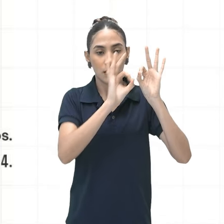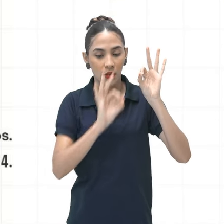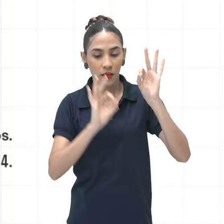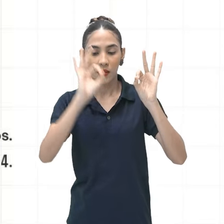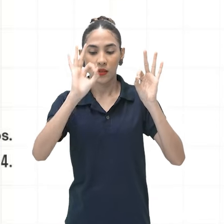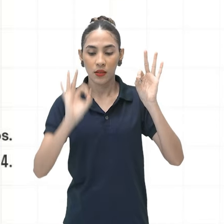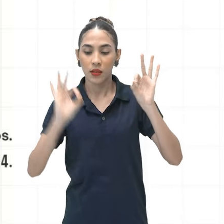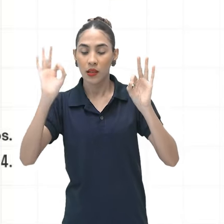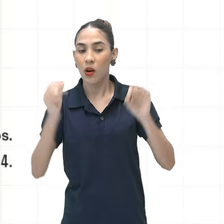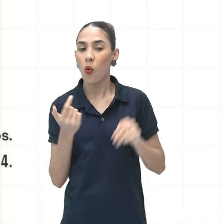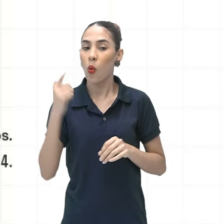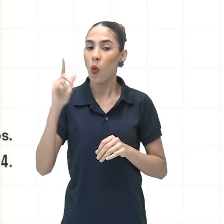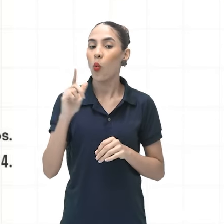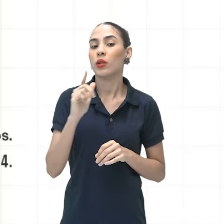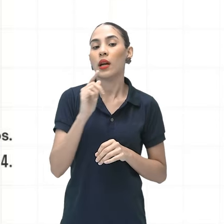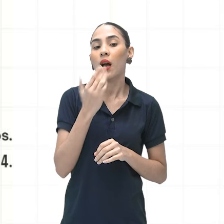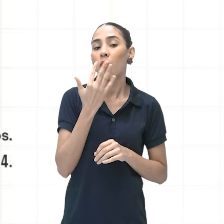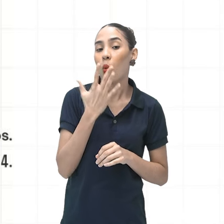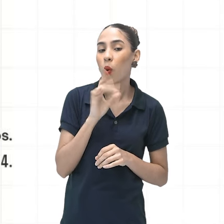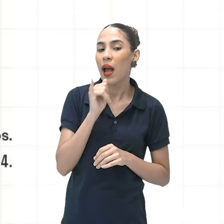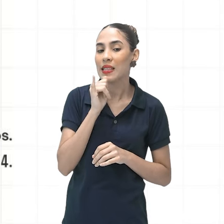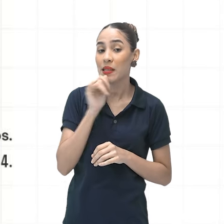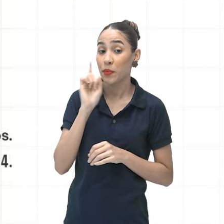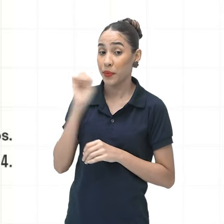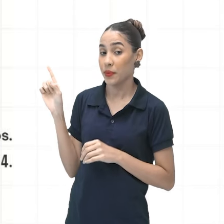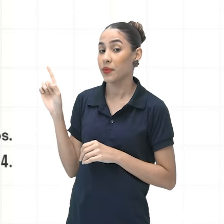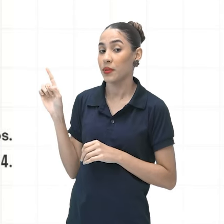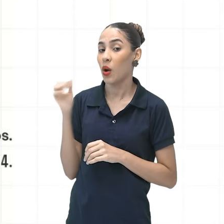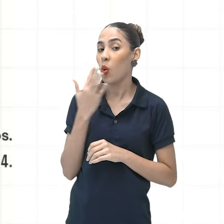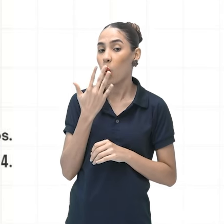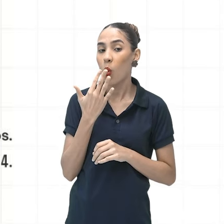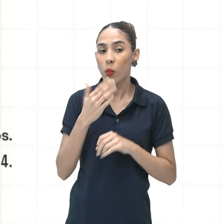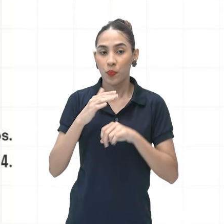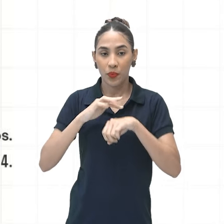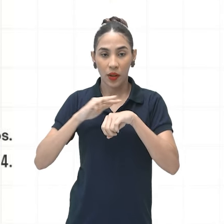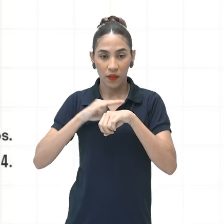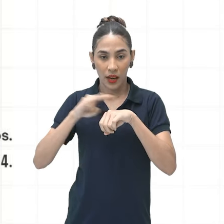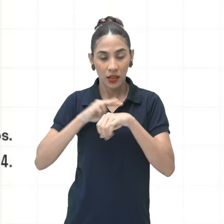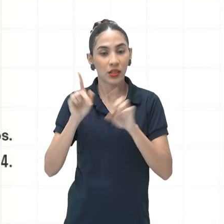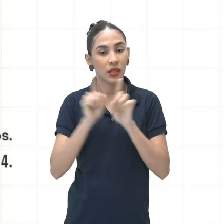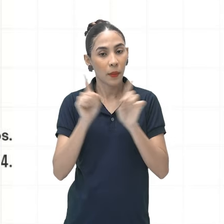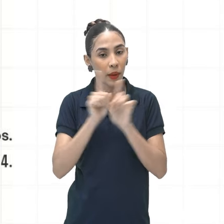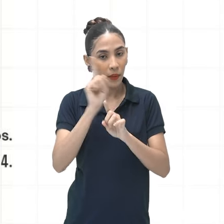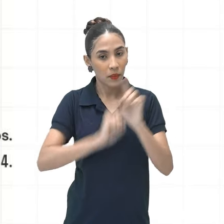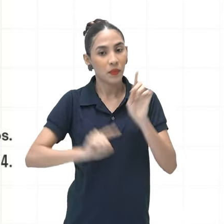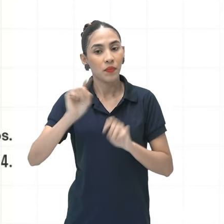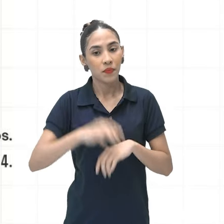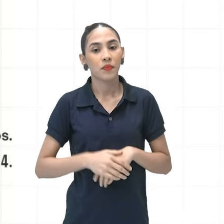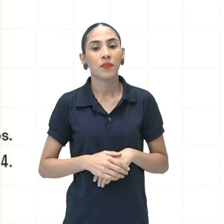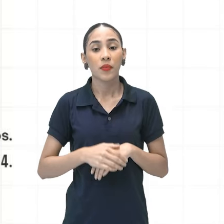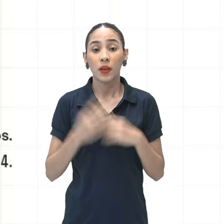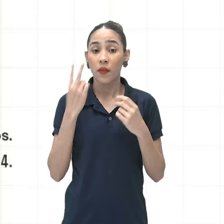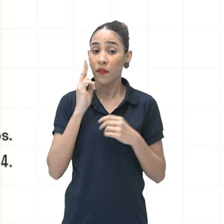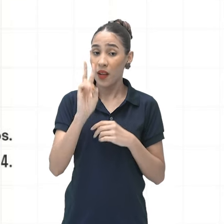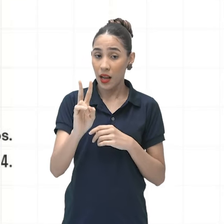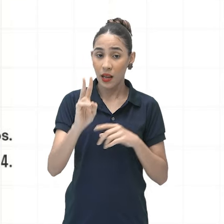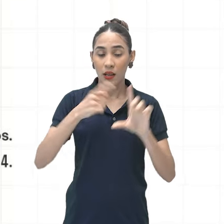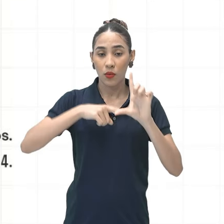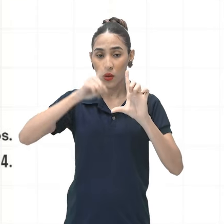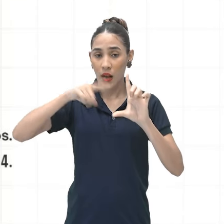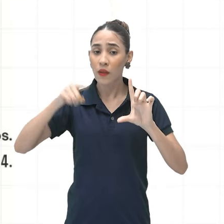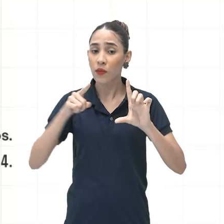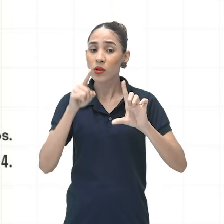em outra cor, por exemplo, assim, mostrando aí a evolução também aí. E ao olhar o gráfico, a gente